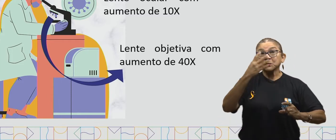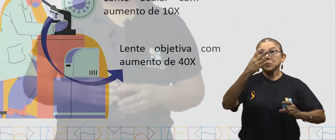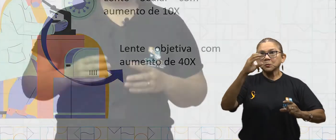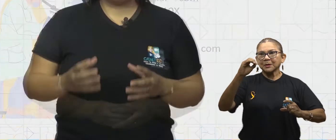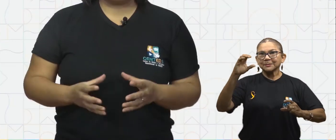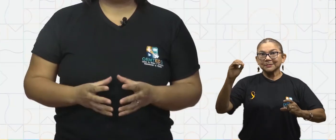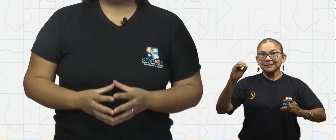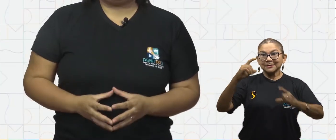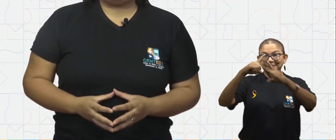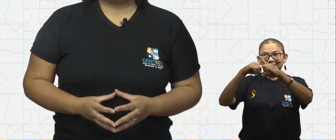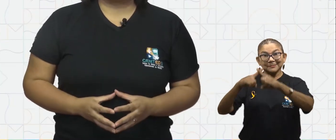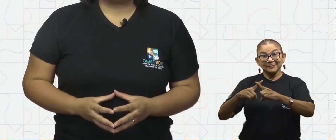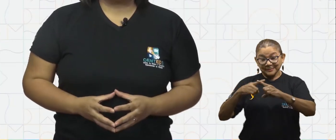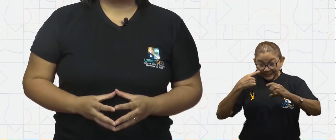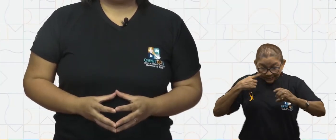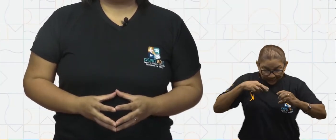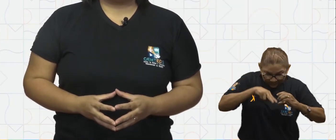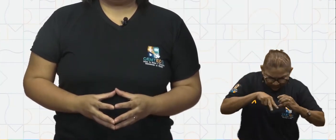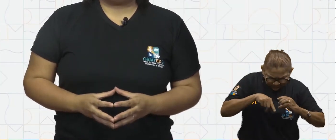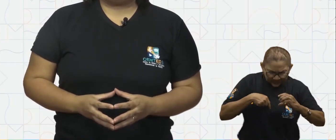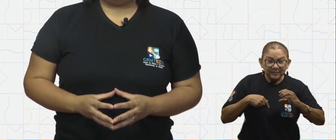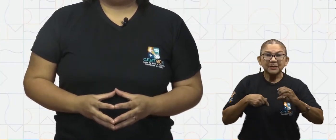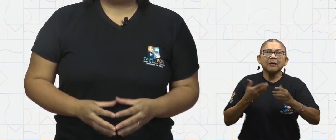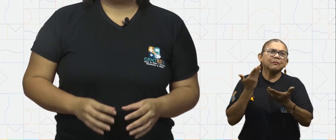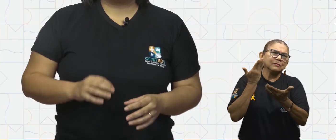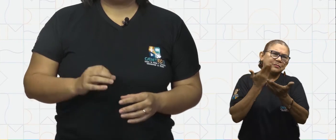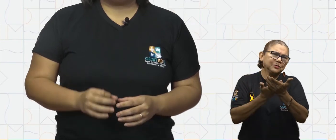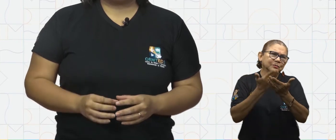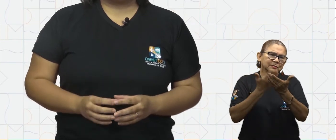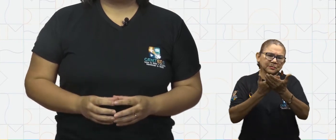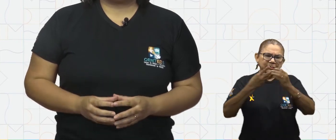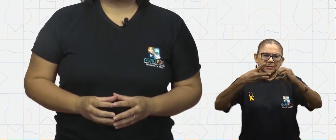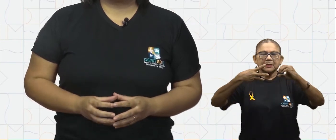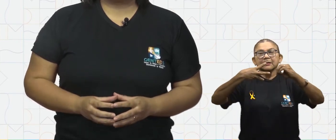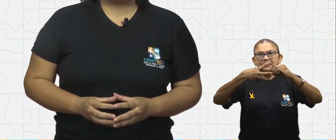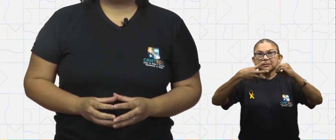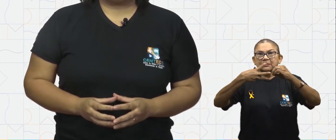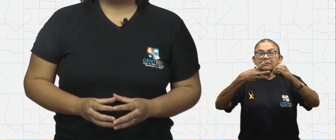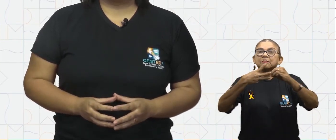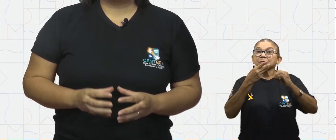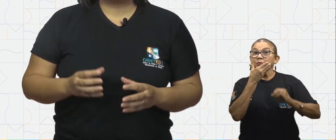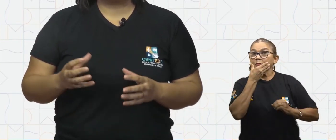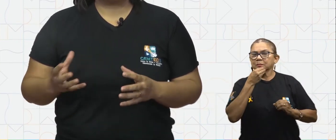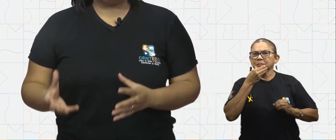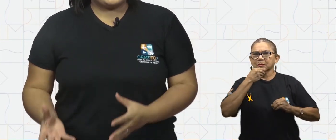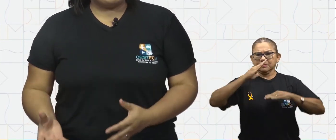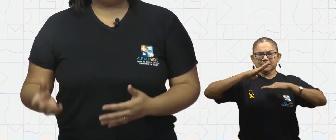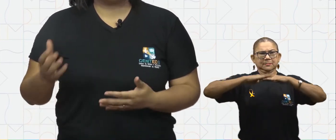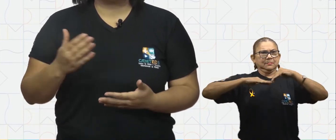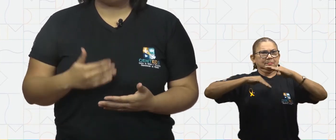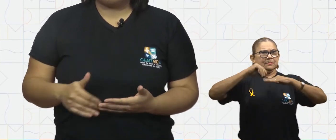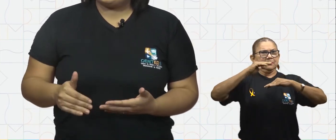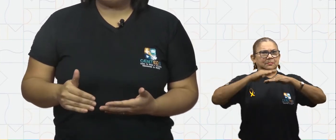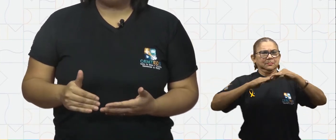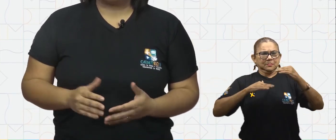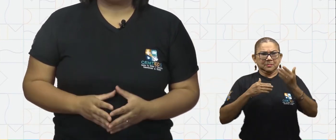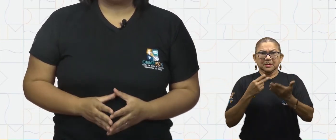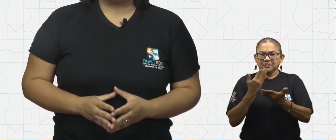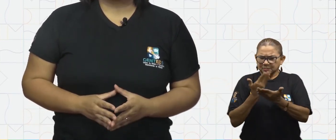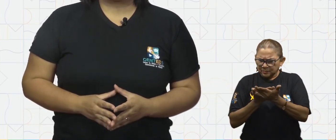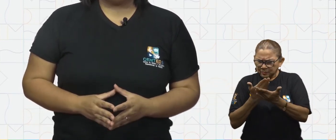da célula. Inicialmente, para estudar as células, os cientistas as observavam e desenhavam em um